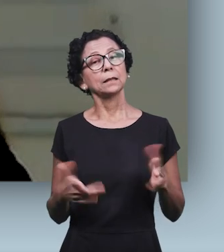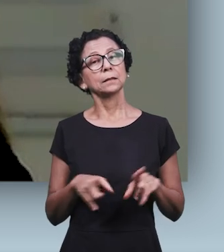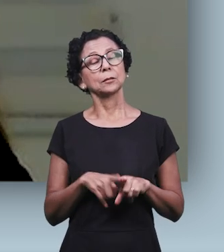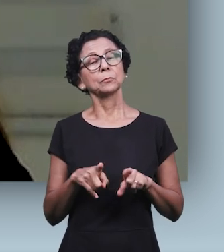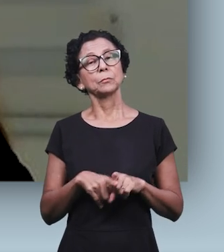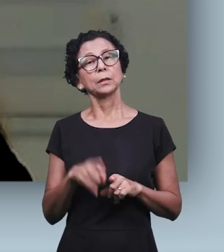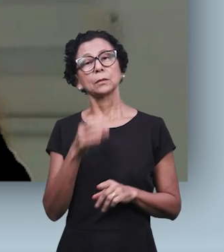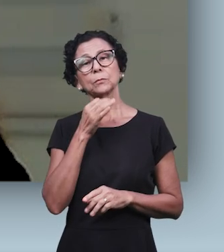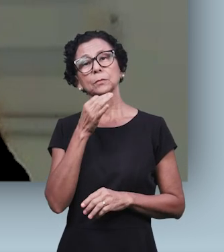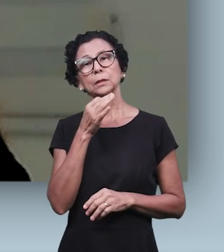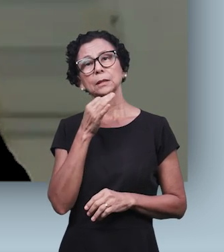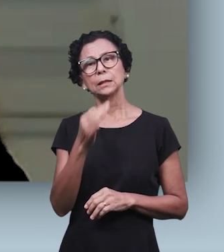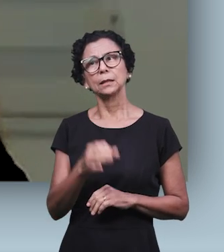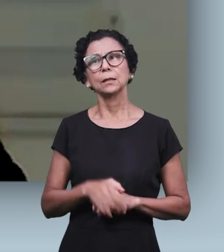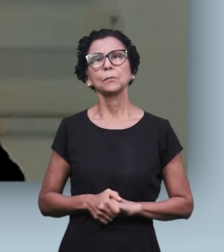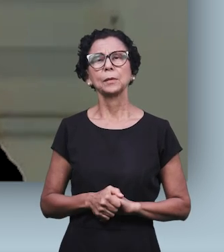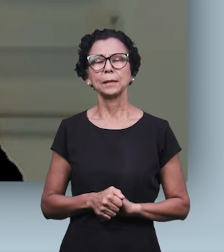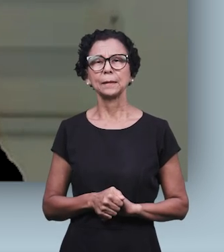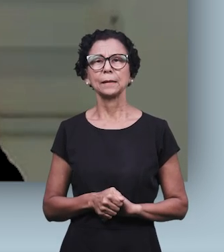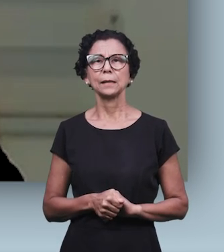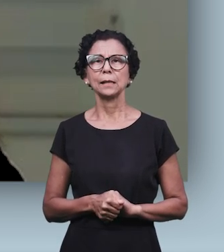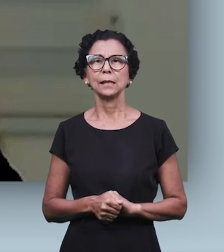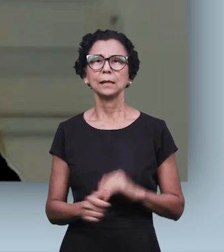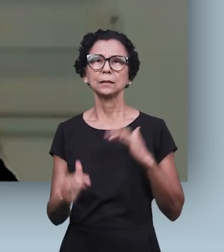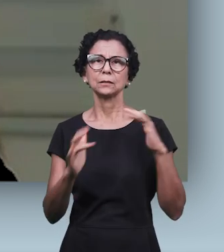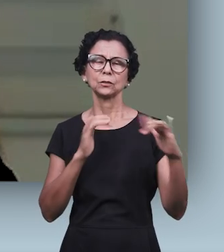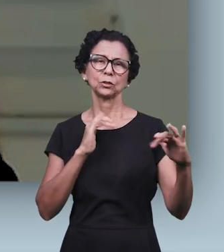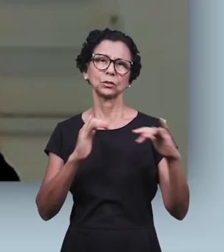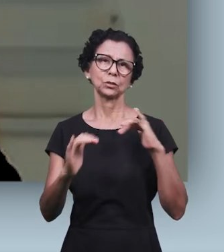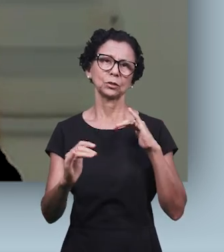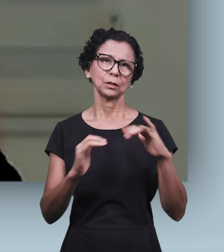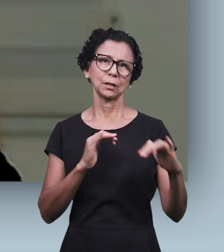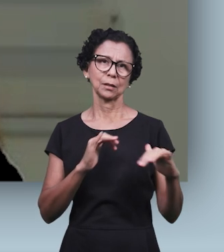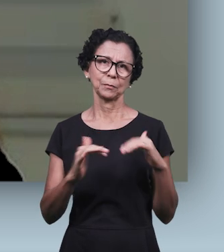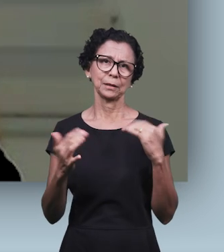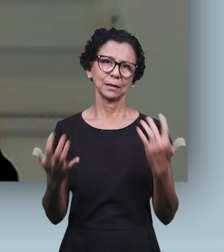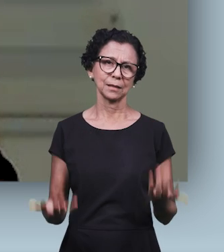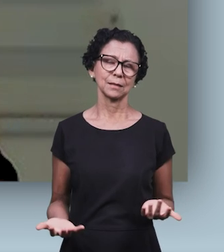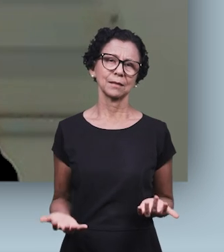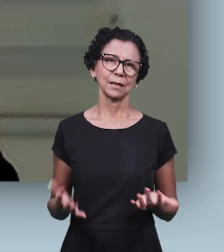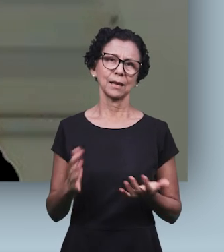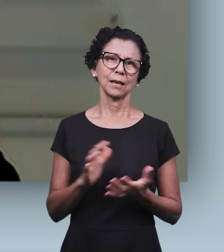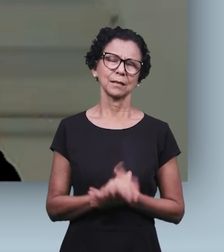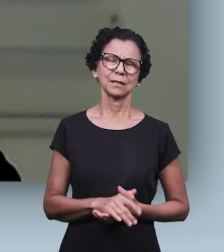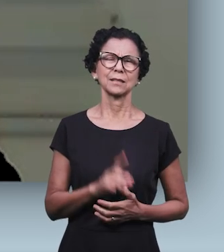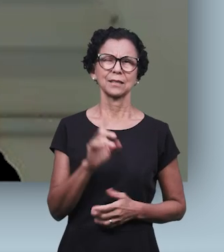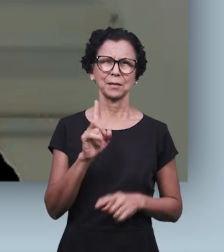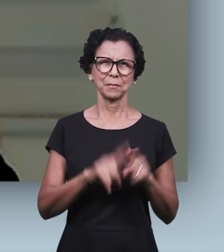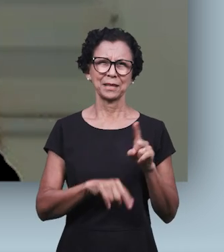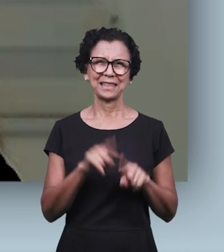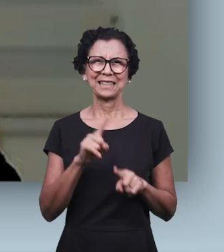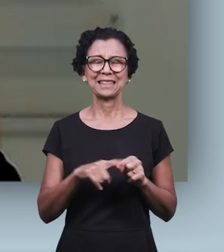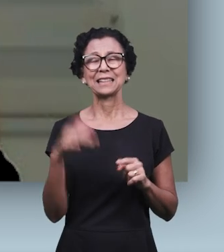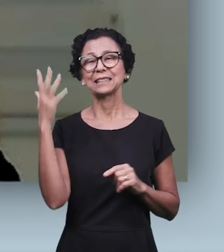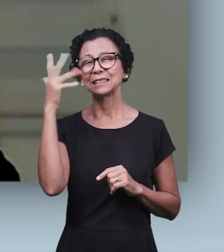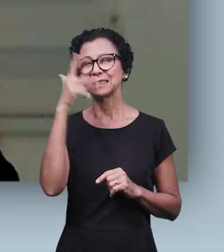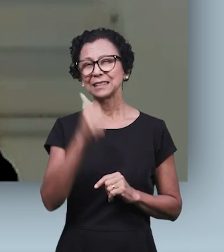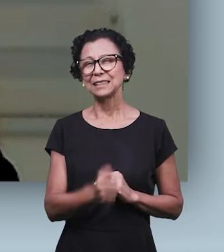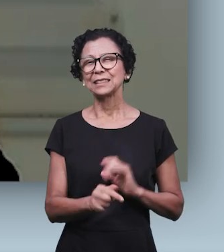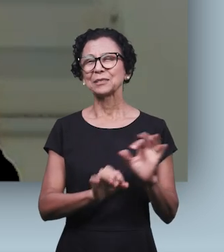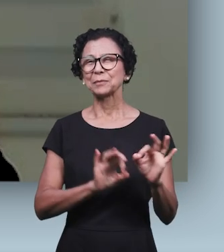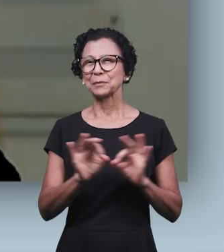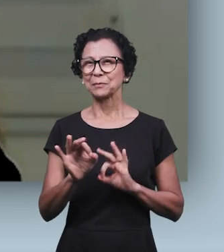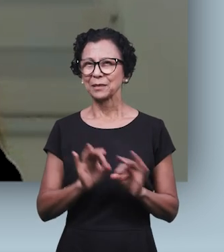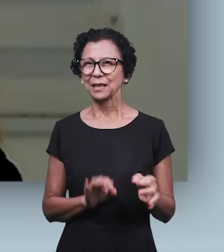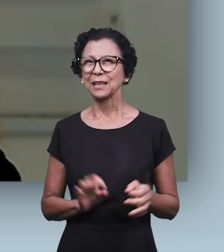nós sugerimos dinâmicas, né, com material adaptado. Eu sei que as irmãs fazem materiais muito bonitos,